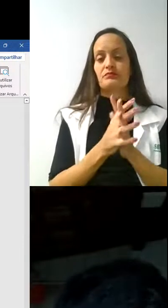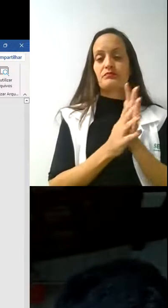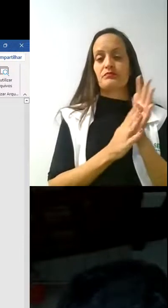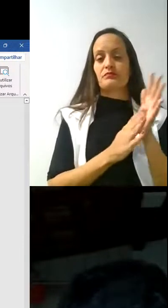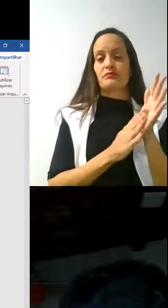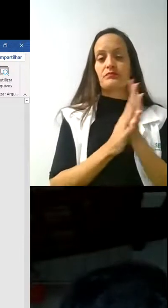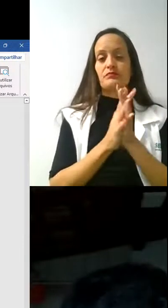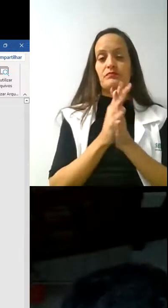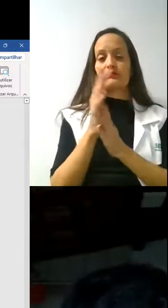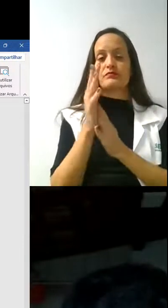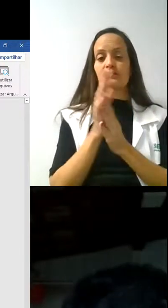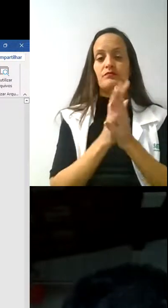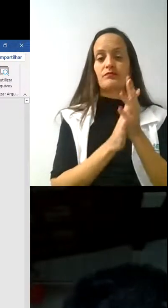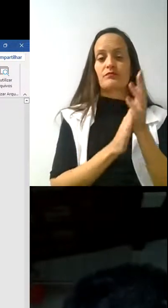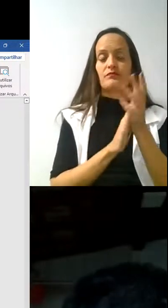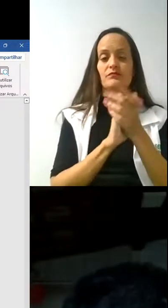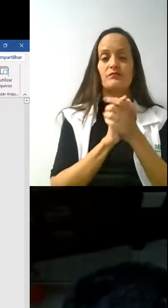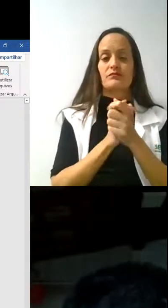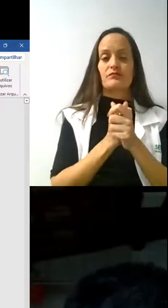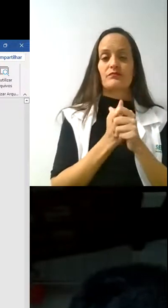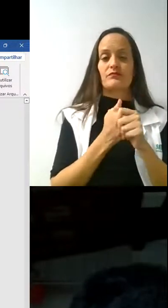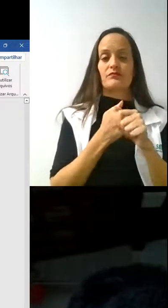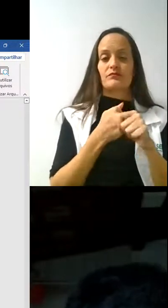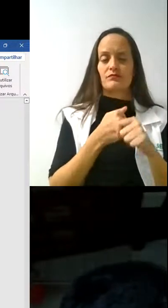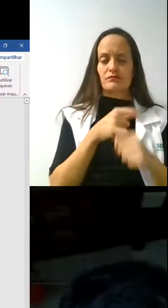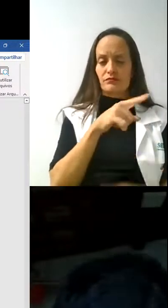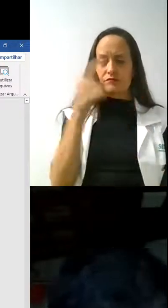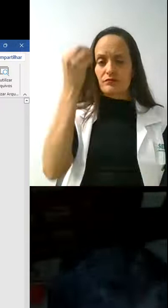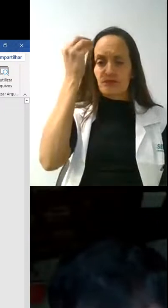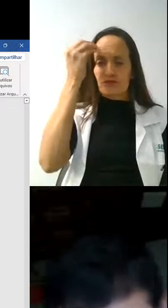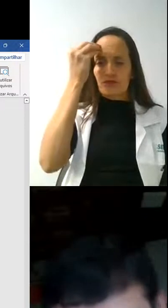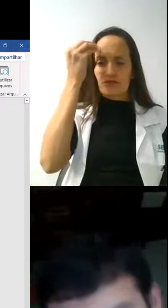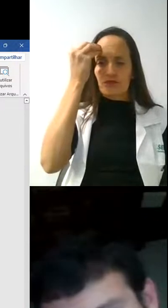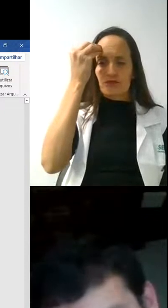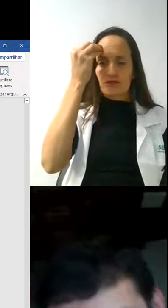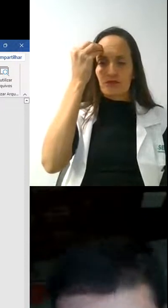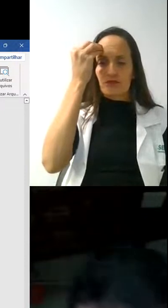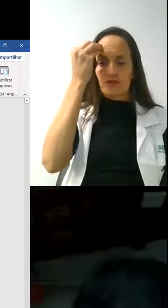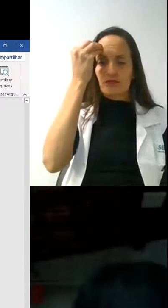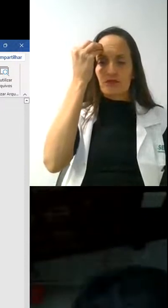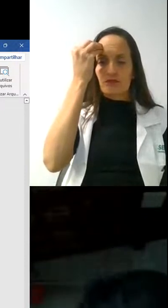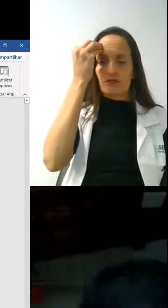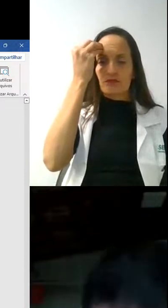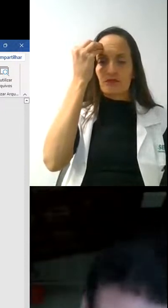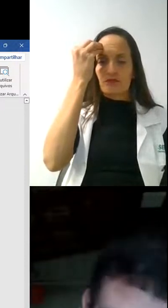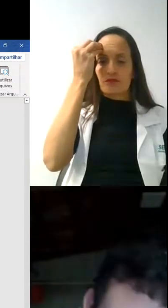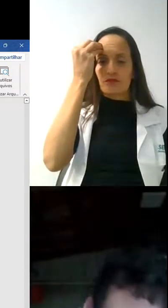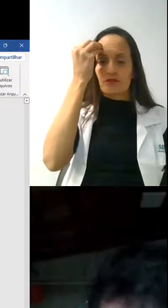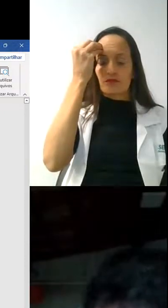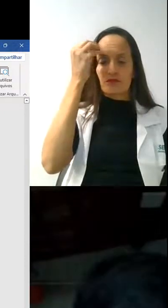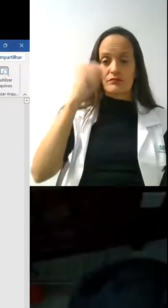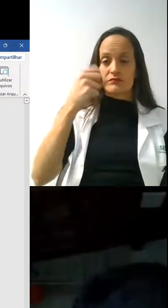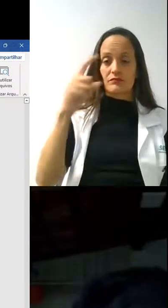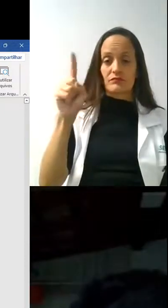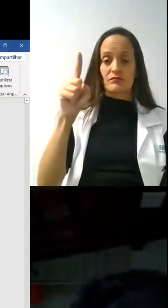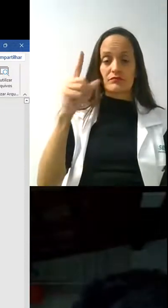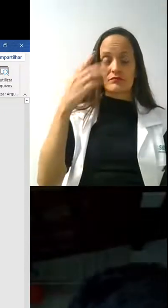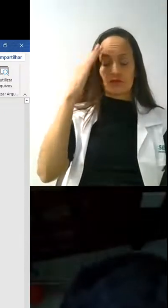Então, vamos lá. Para o projetado, vocês entenderam essa questão aqui da nomenclatura? Sim ou não?